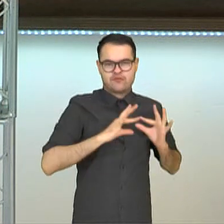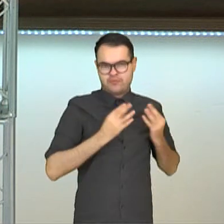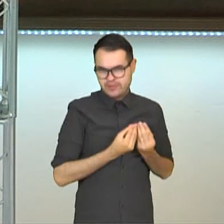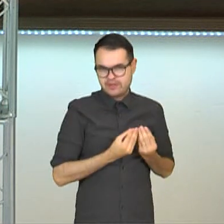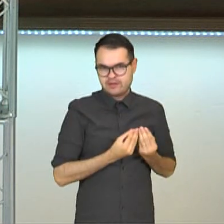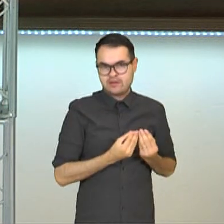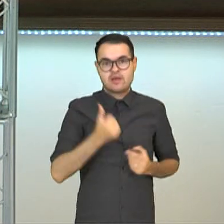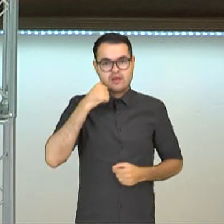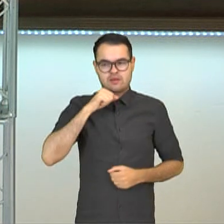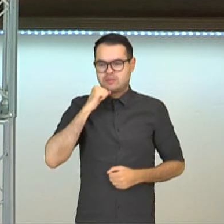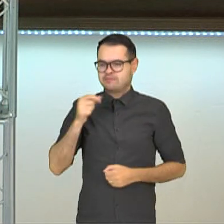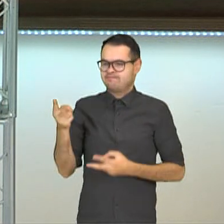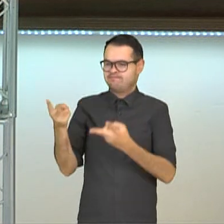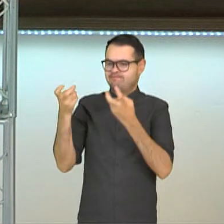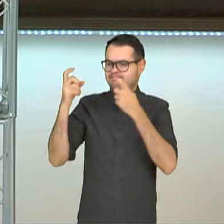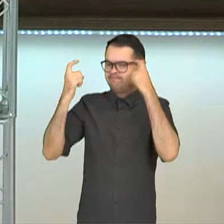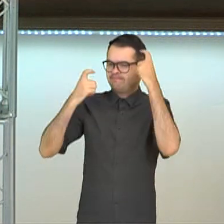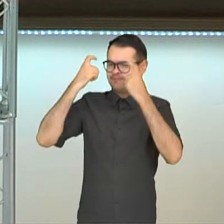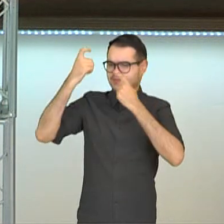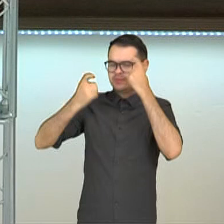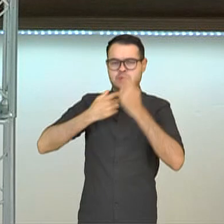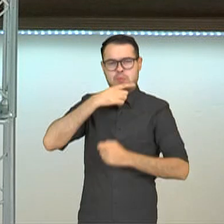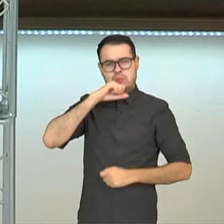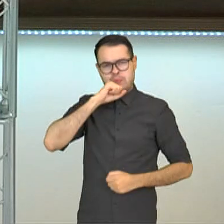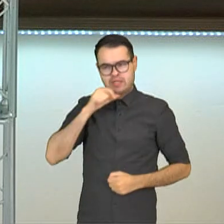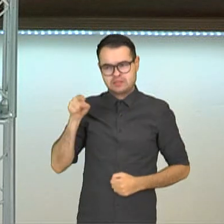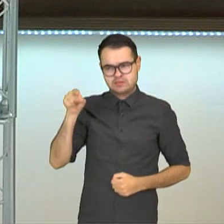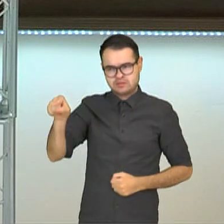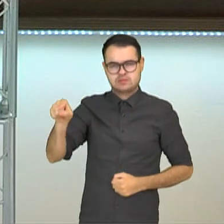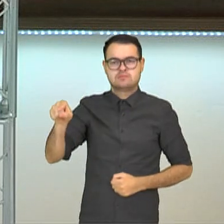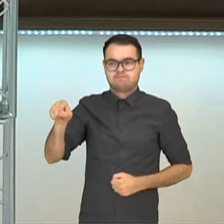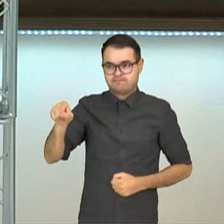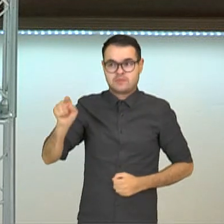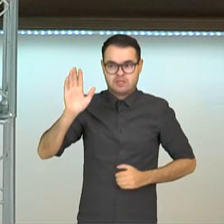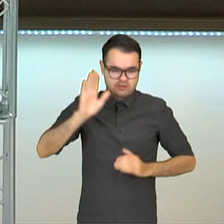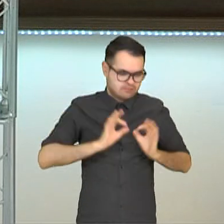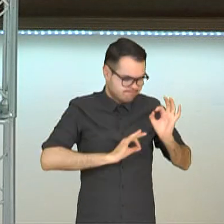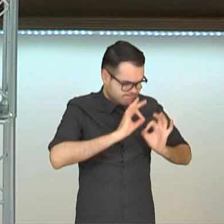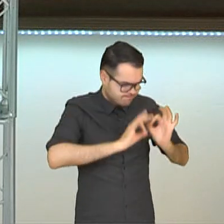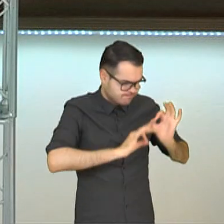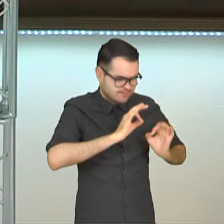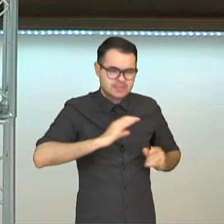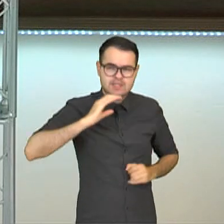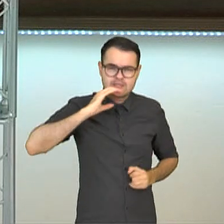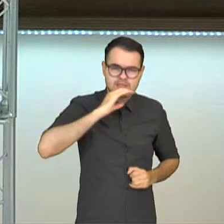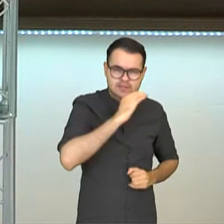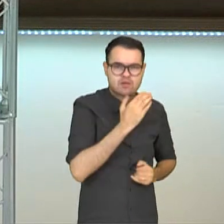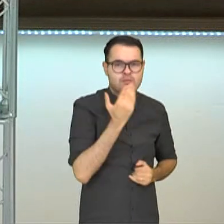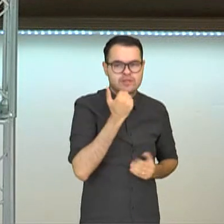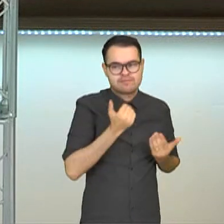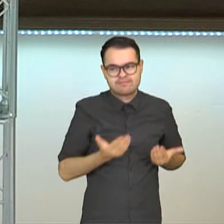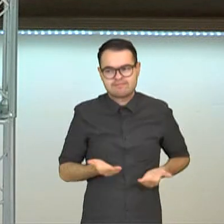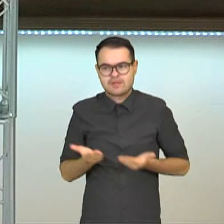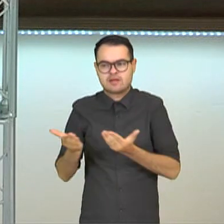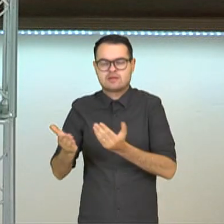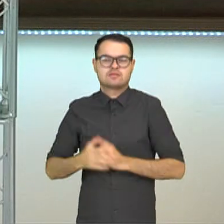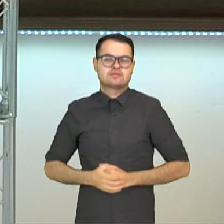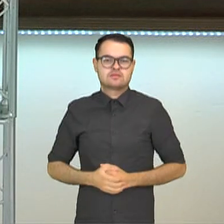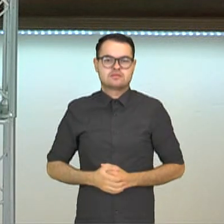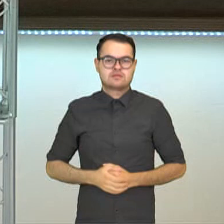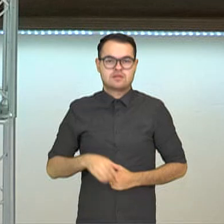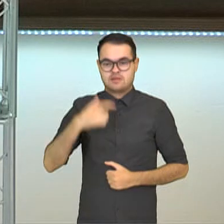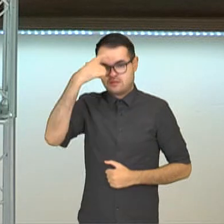agiu com amor, se preocupando com o pai e esquentando ali o alimento para ele. E aí então, o que é que ela